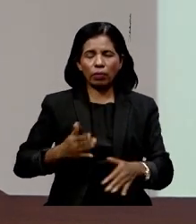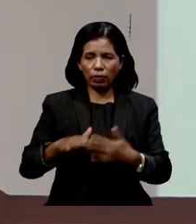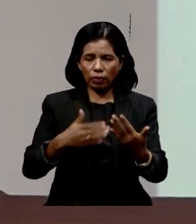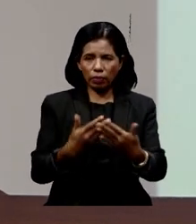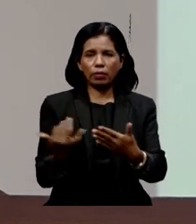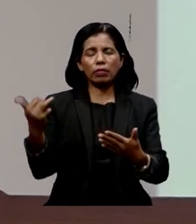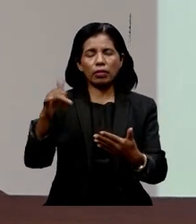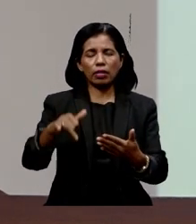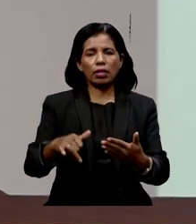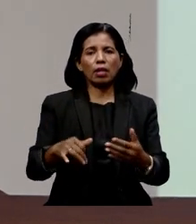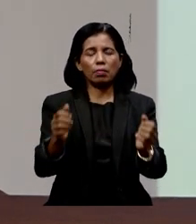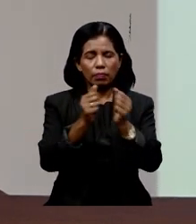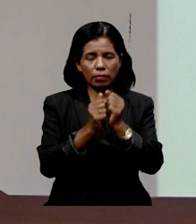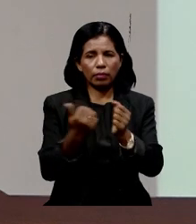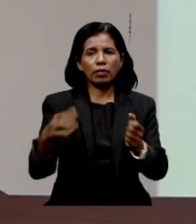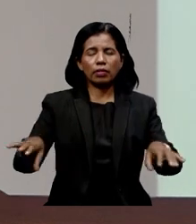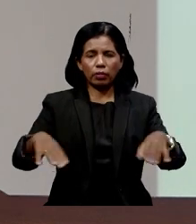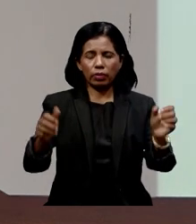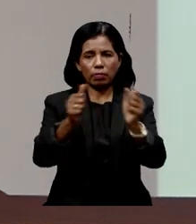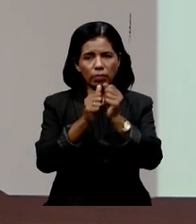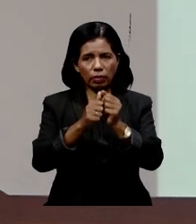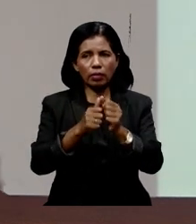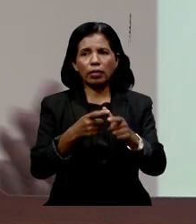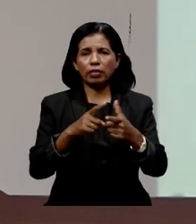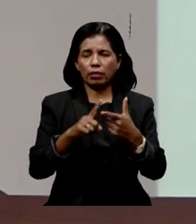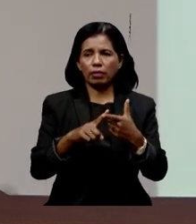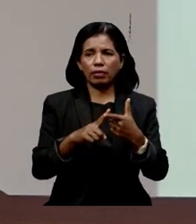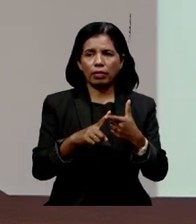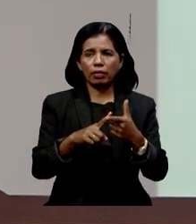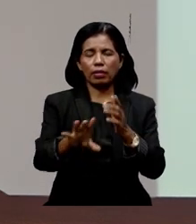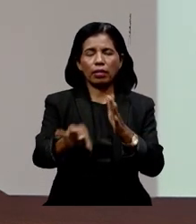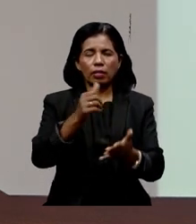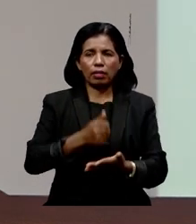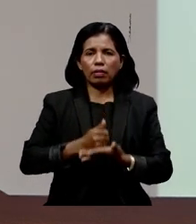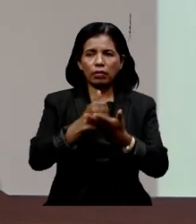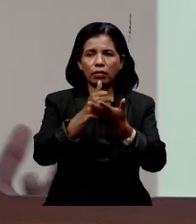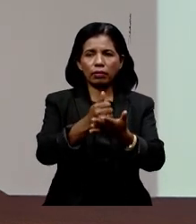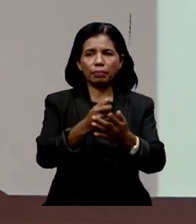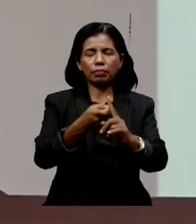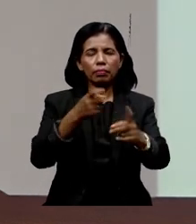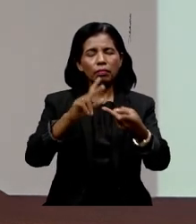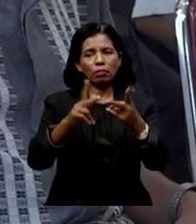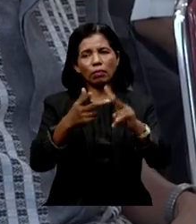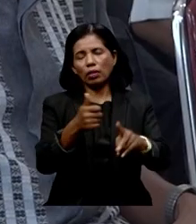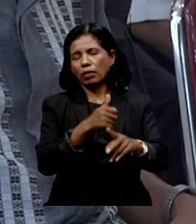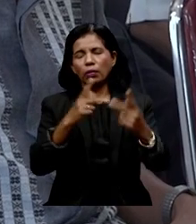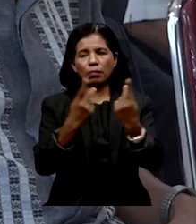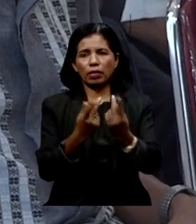gira, ao serviço balo, e ter apoio, o simbolo para todo empresário